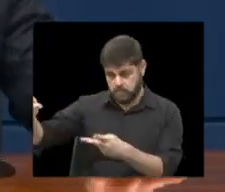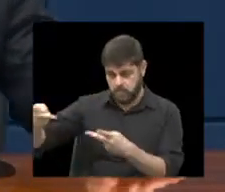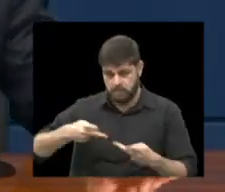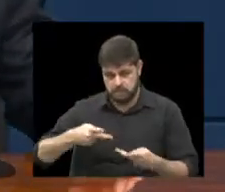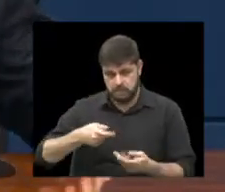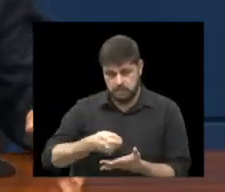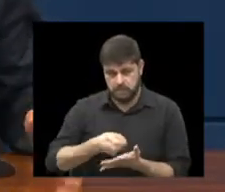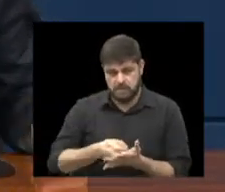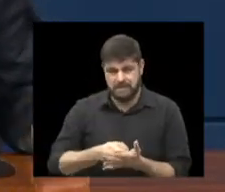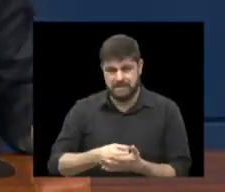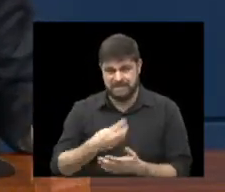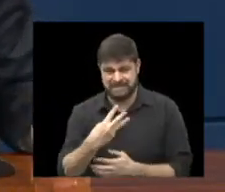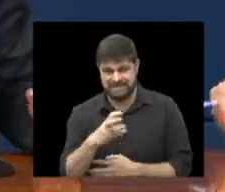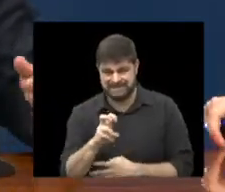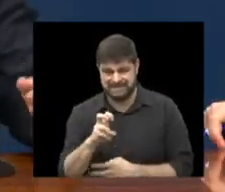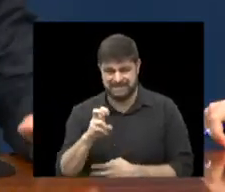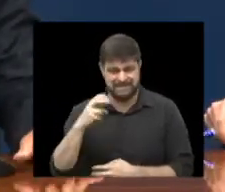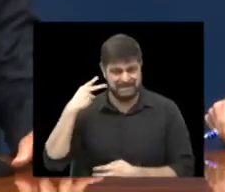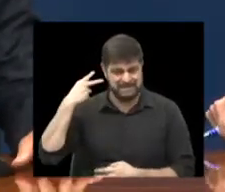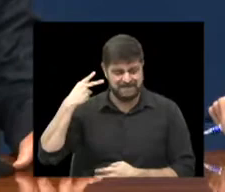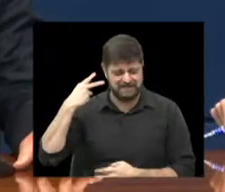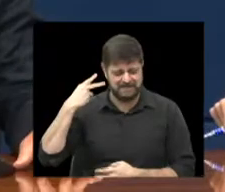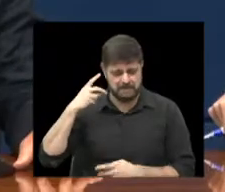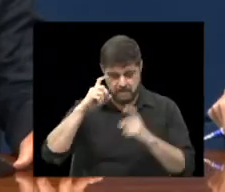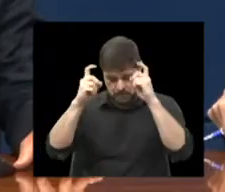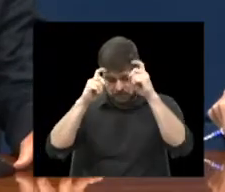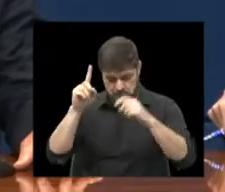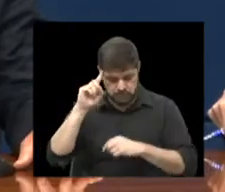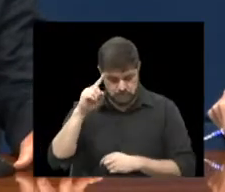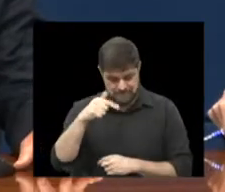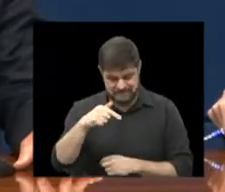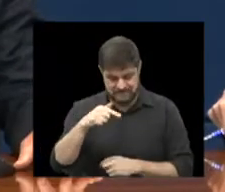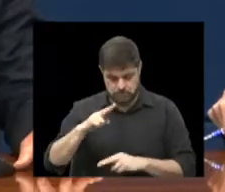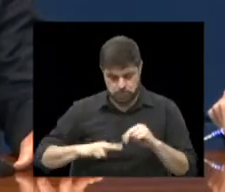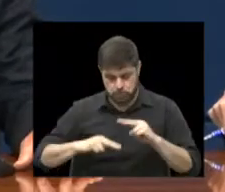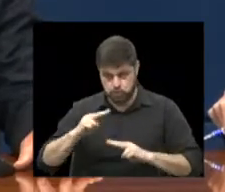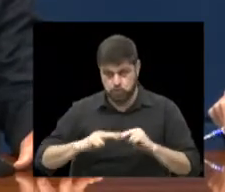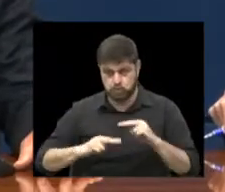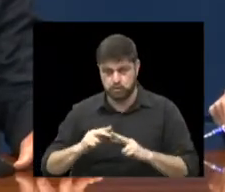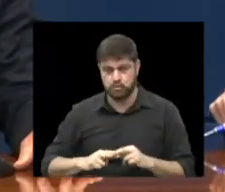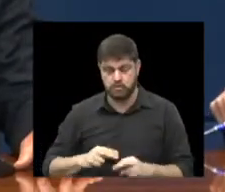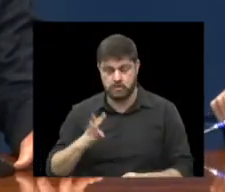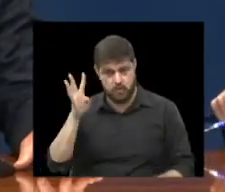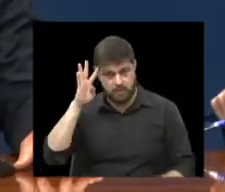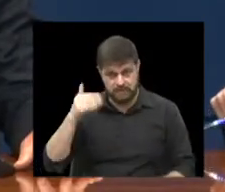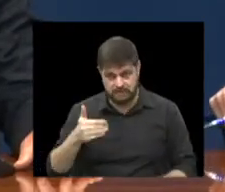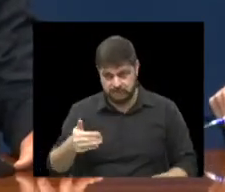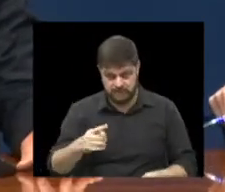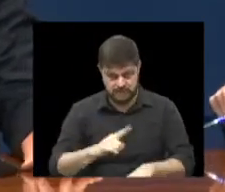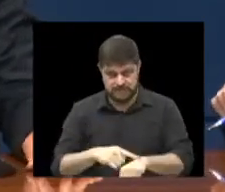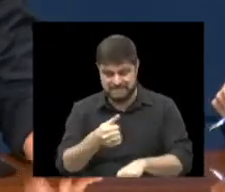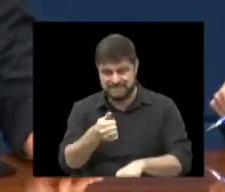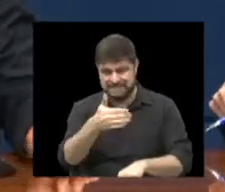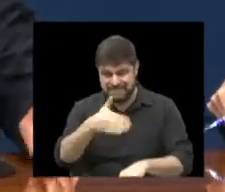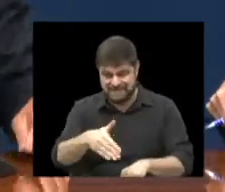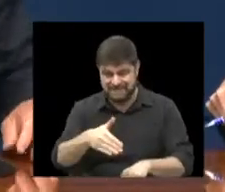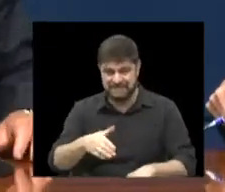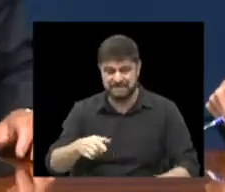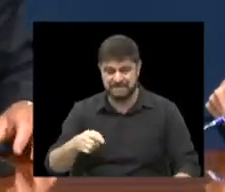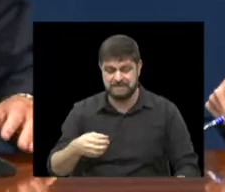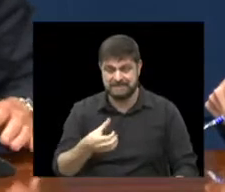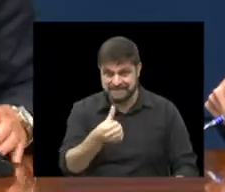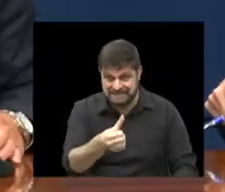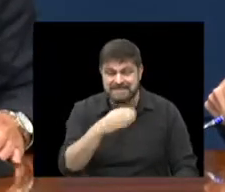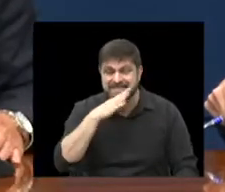convocados para a 35ª reunião ordinária a ser realizada dia 7 de junho de 2017, quarta-feira, às 18 horas, no plenário deste